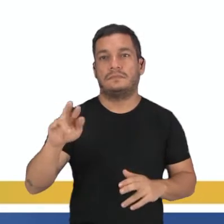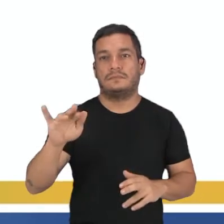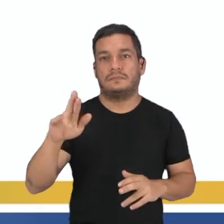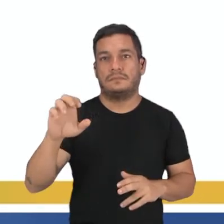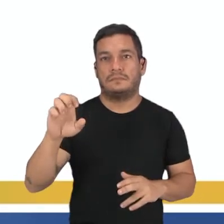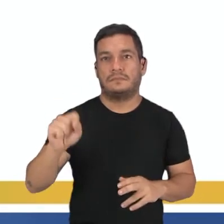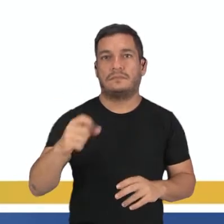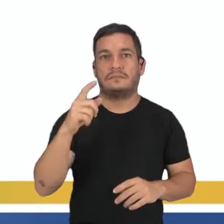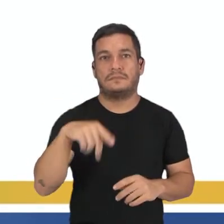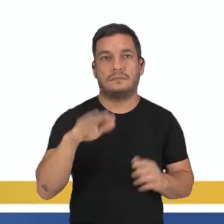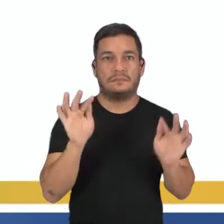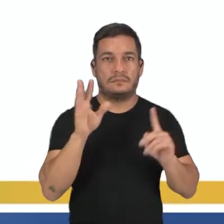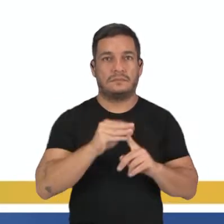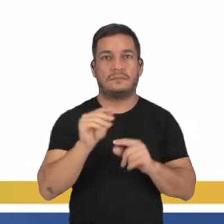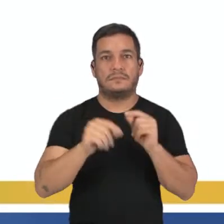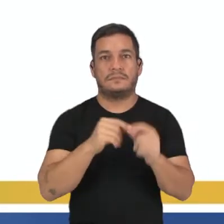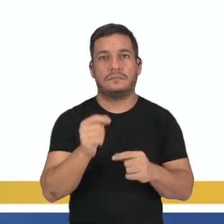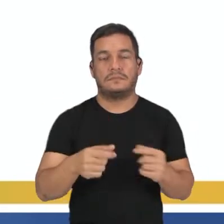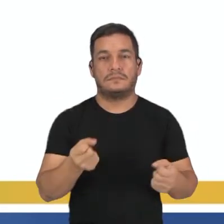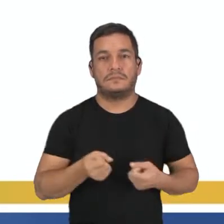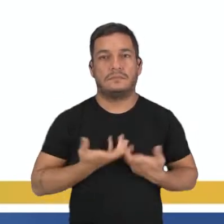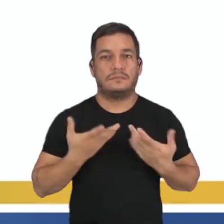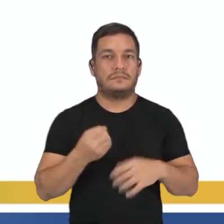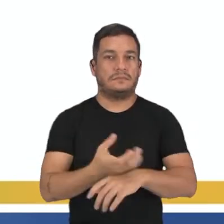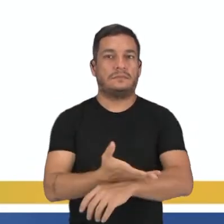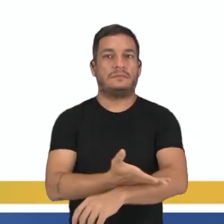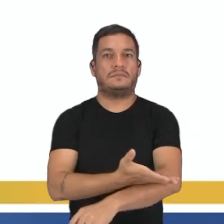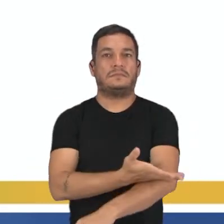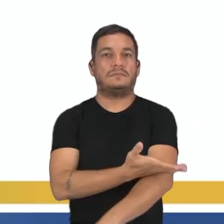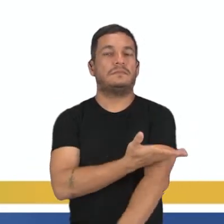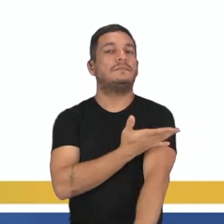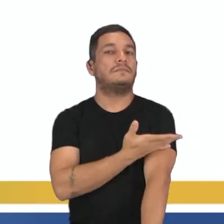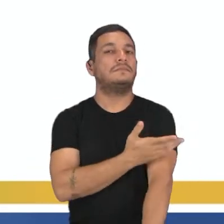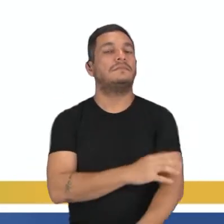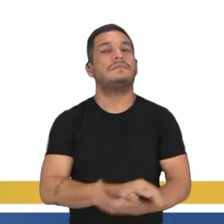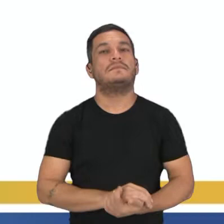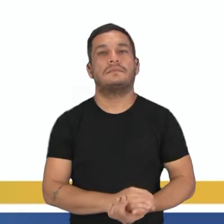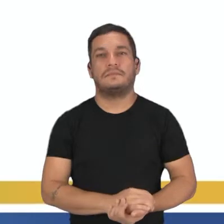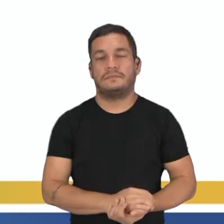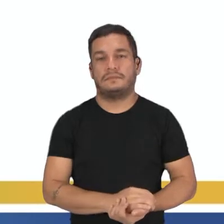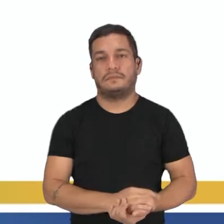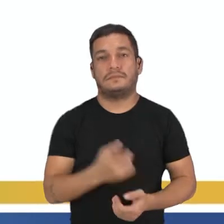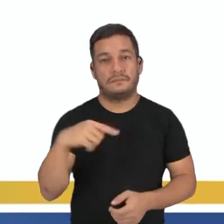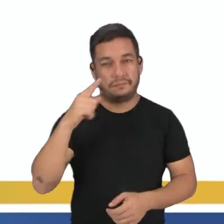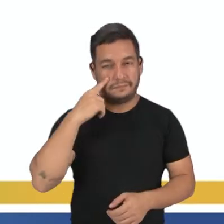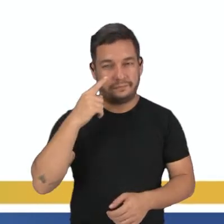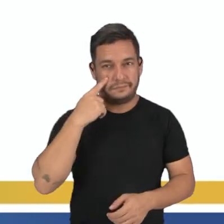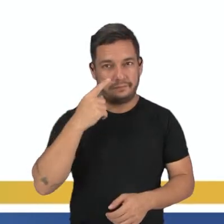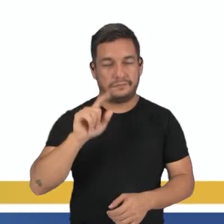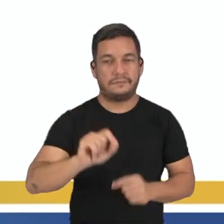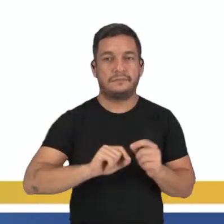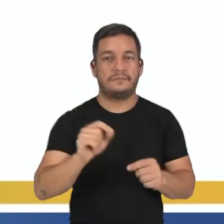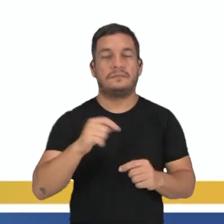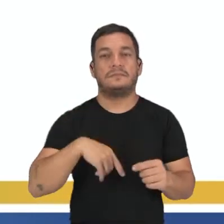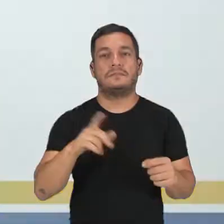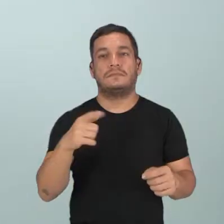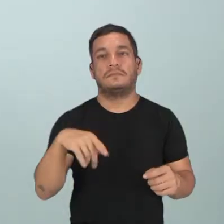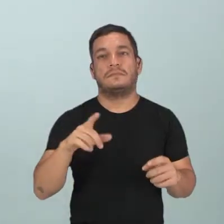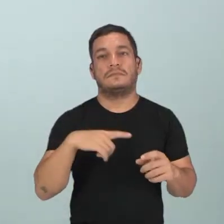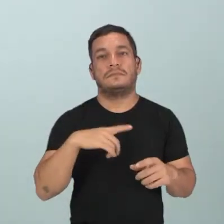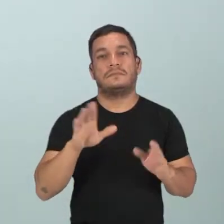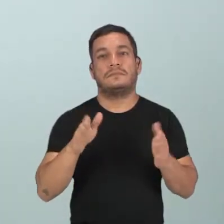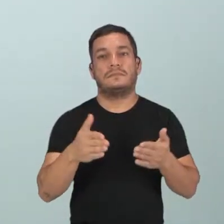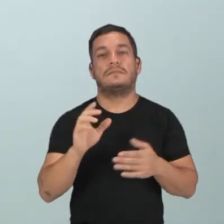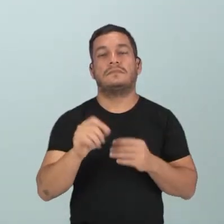estrofes com a finalidade de manifestar sentimento e emoção vejam que aqui nós nos